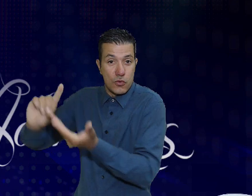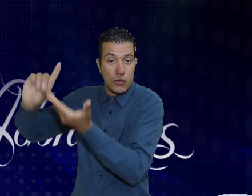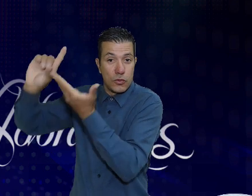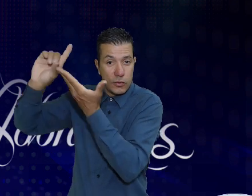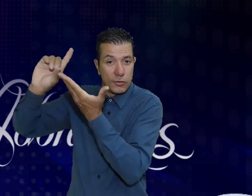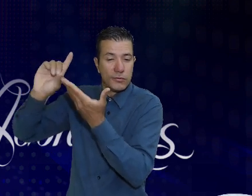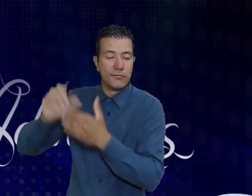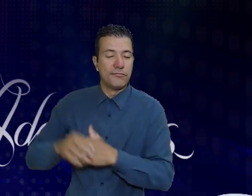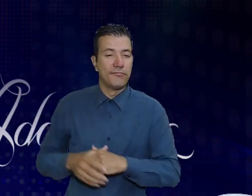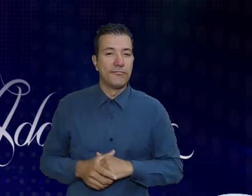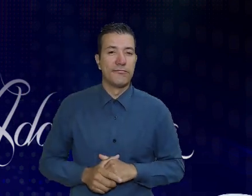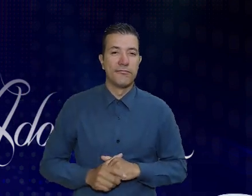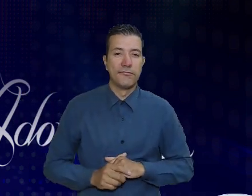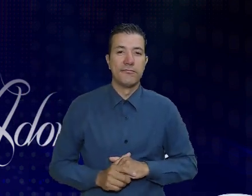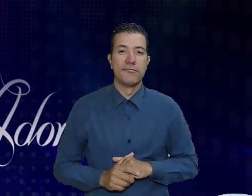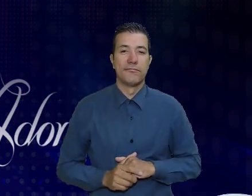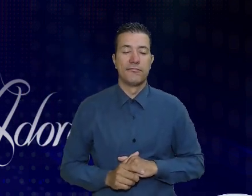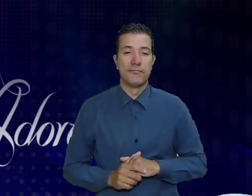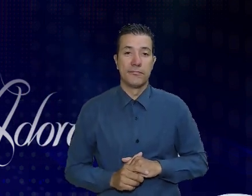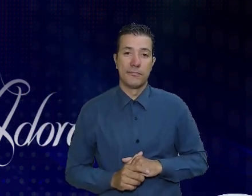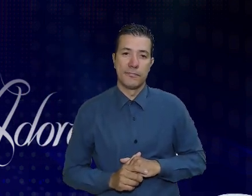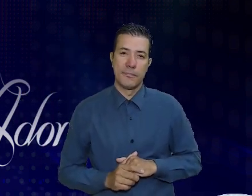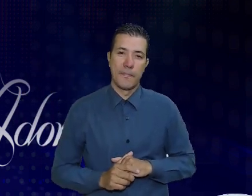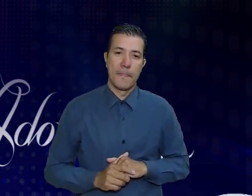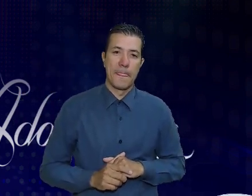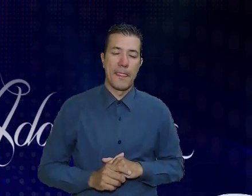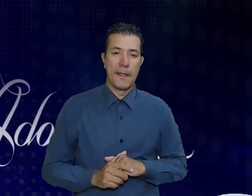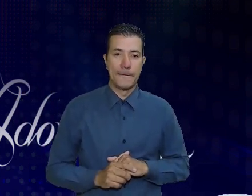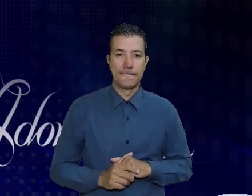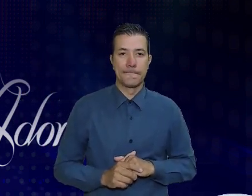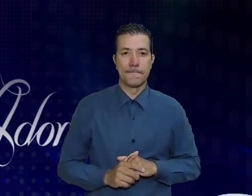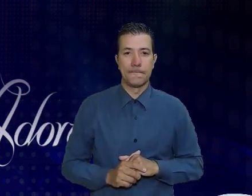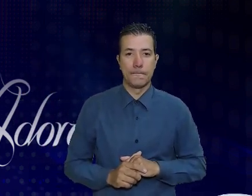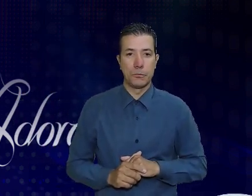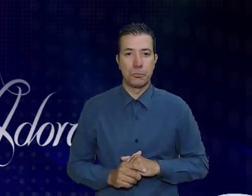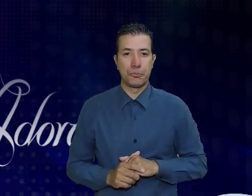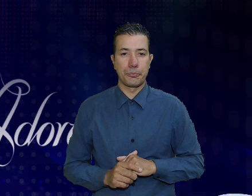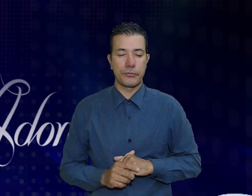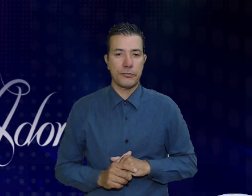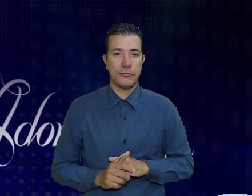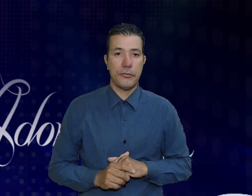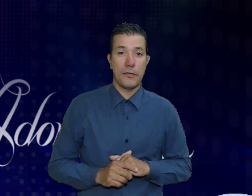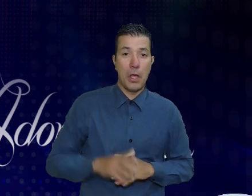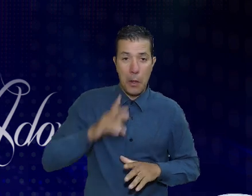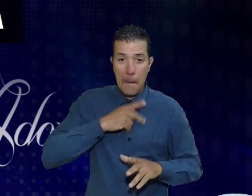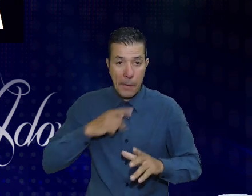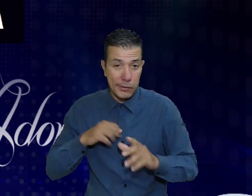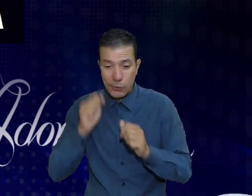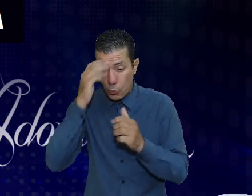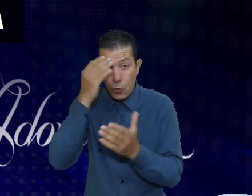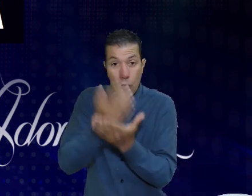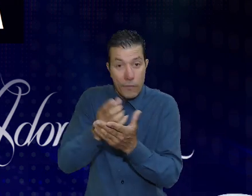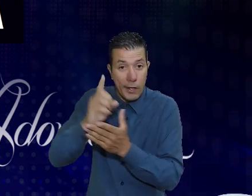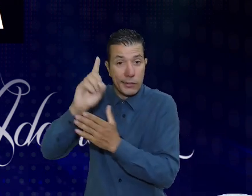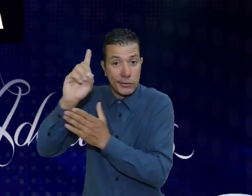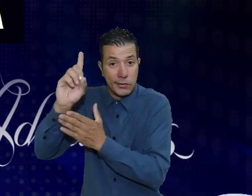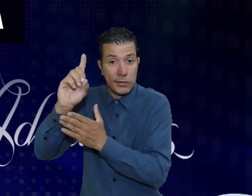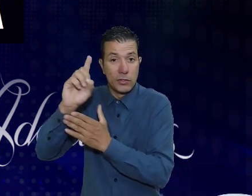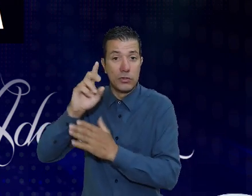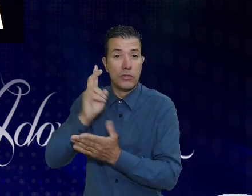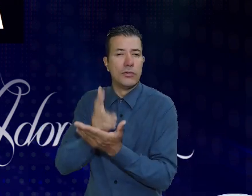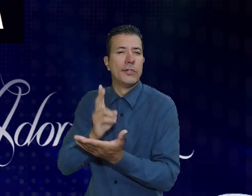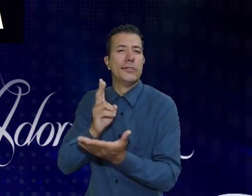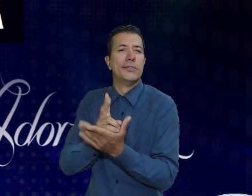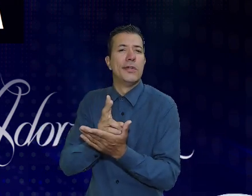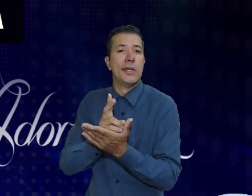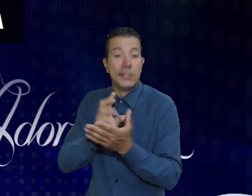sobre o nosso bom pastor, que é Cristo Jesus, o nosso Senhor. Ele nos guiará. Vamos confiar. Contigo